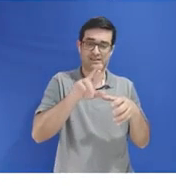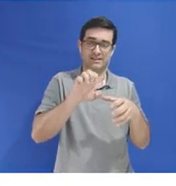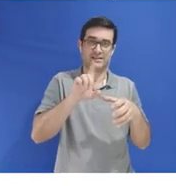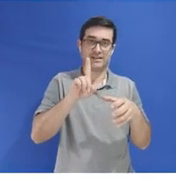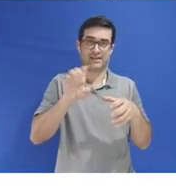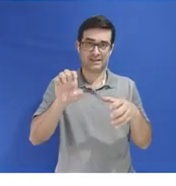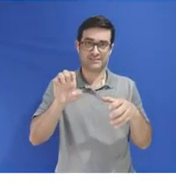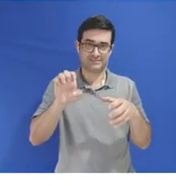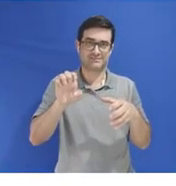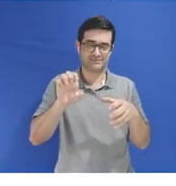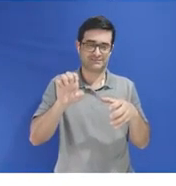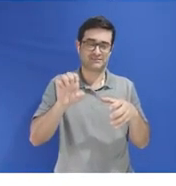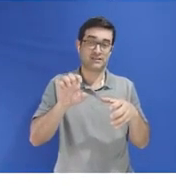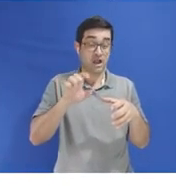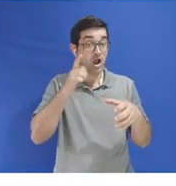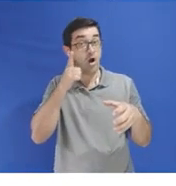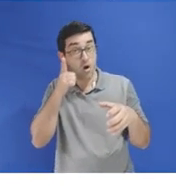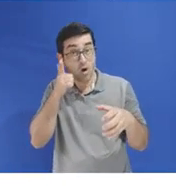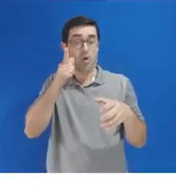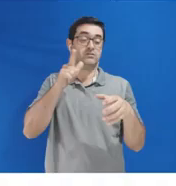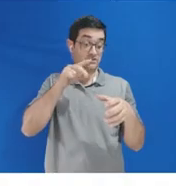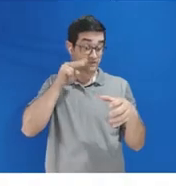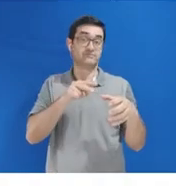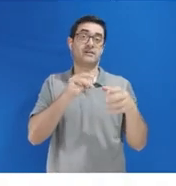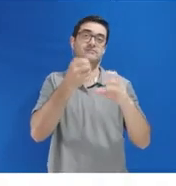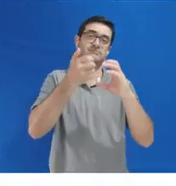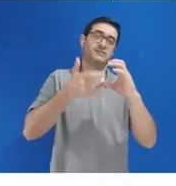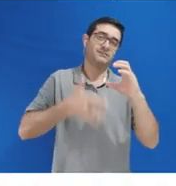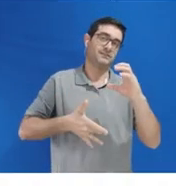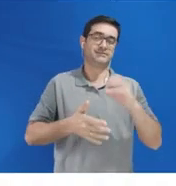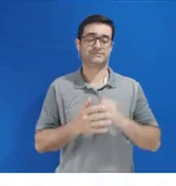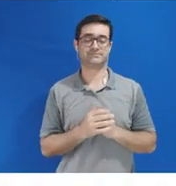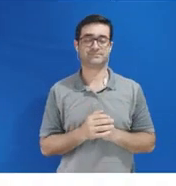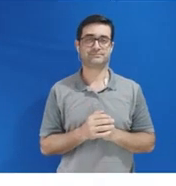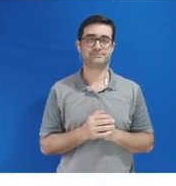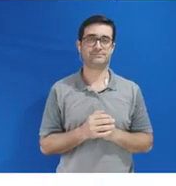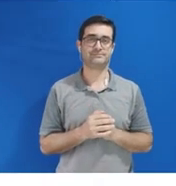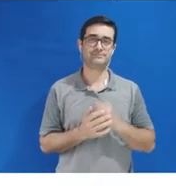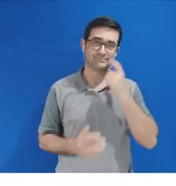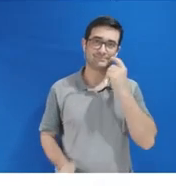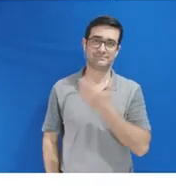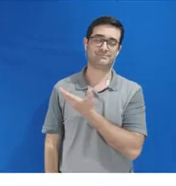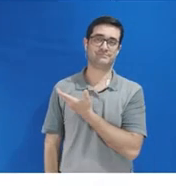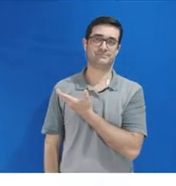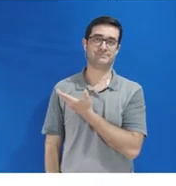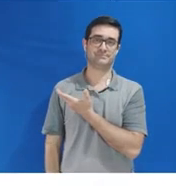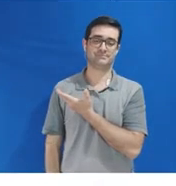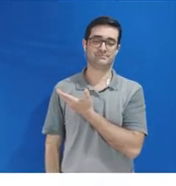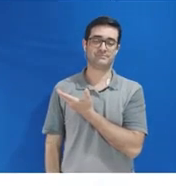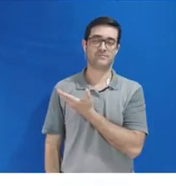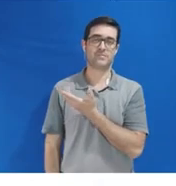rede, a gente já consegue ver essas características. Bom, falando em características, outras características dos